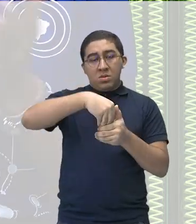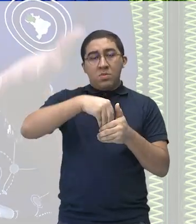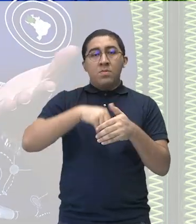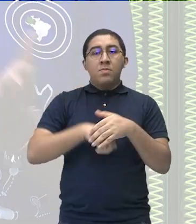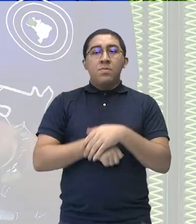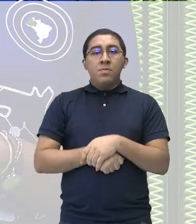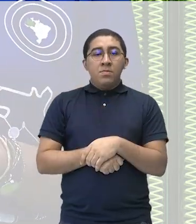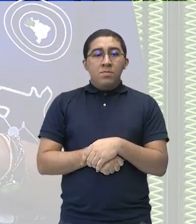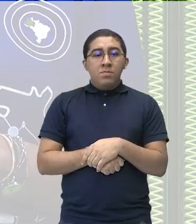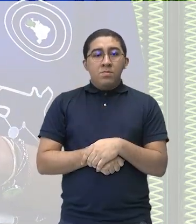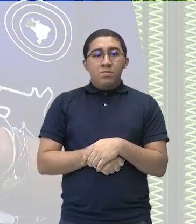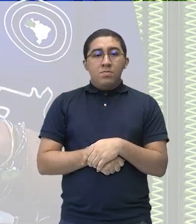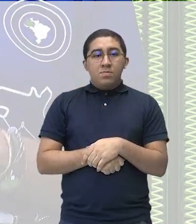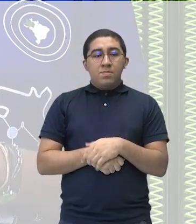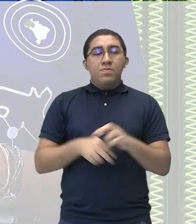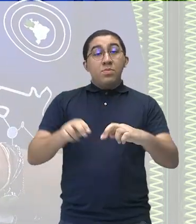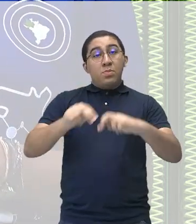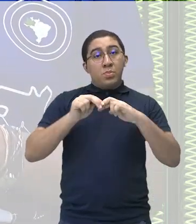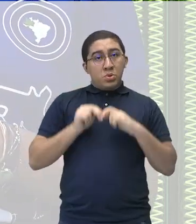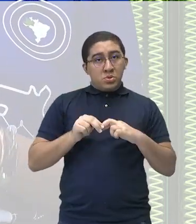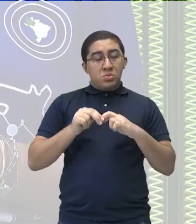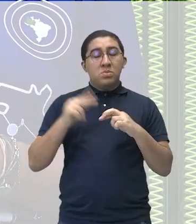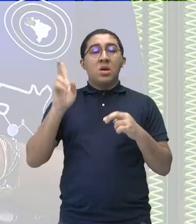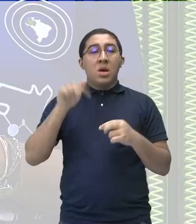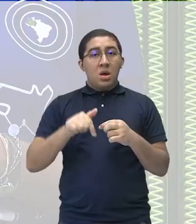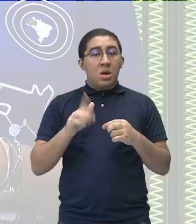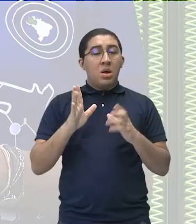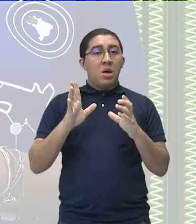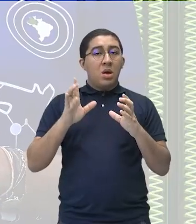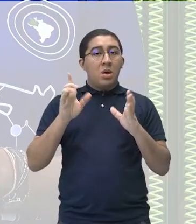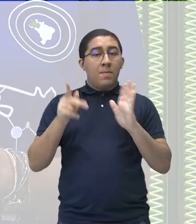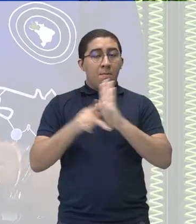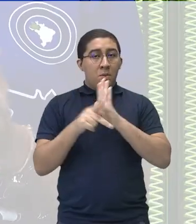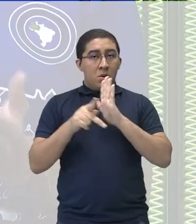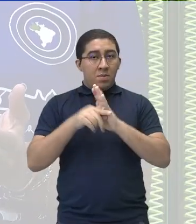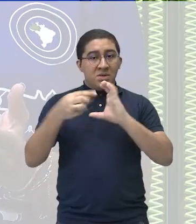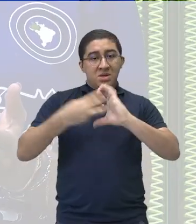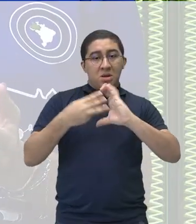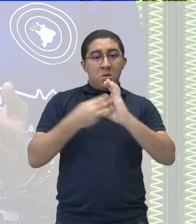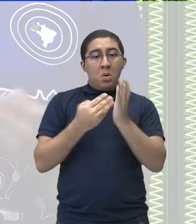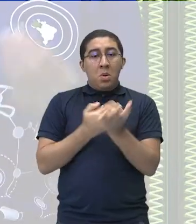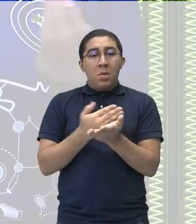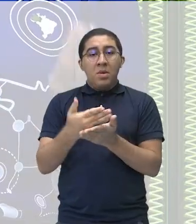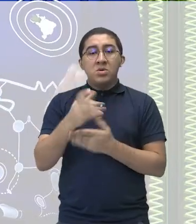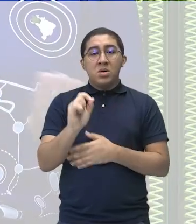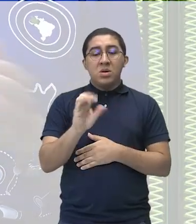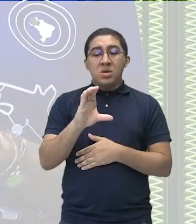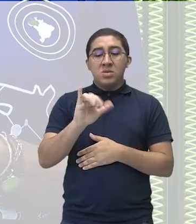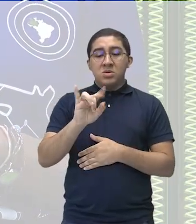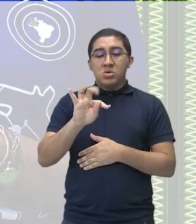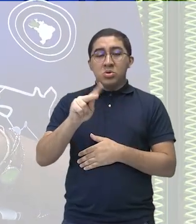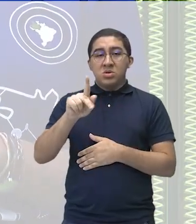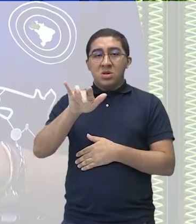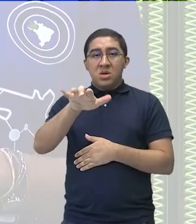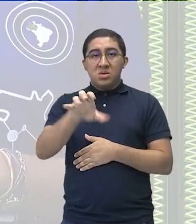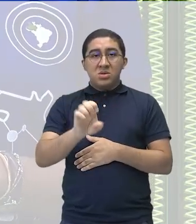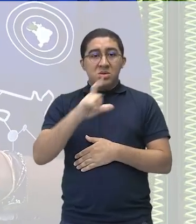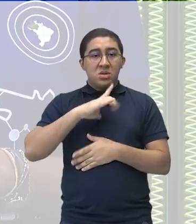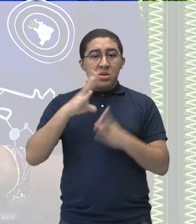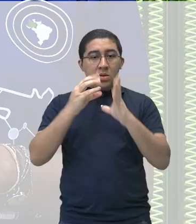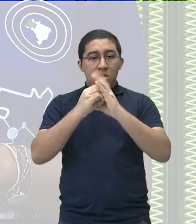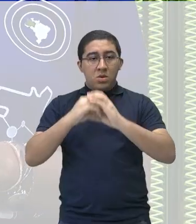núcleo. Assim, a célula se prepara para a citocinese, que é a divisão em duas células